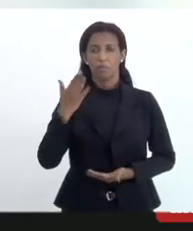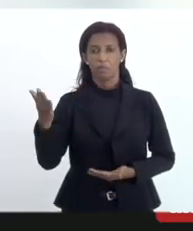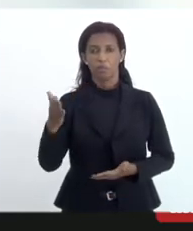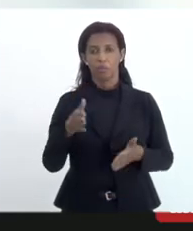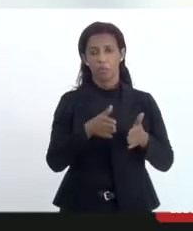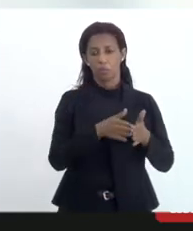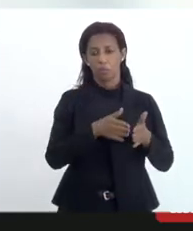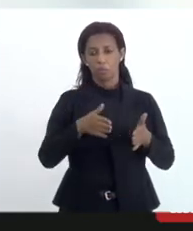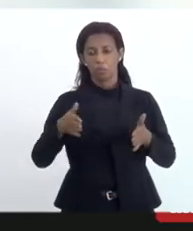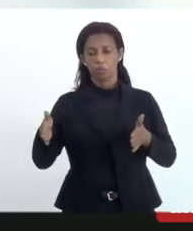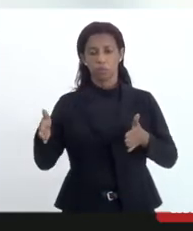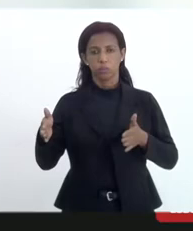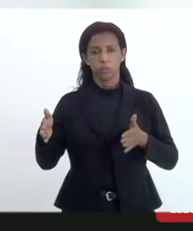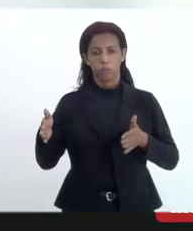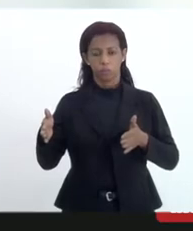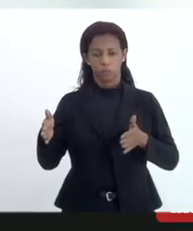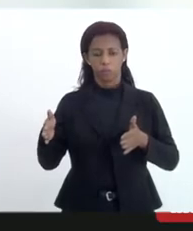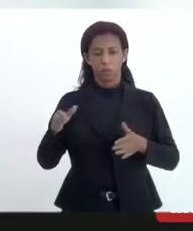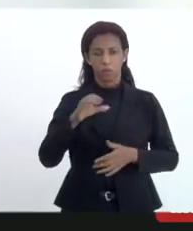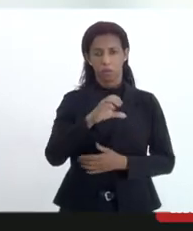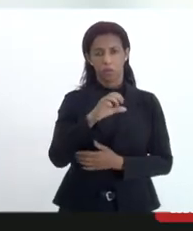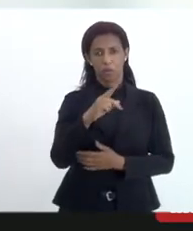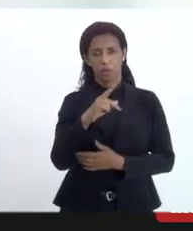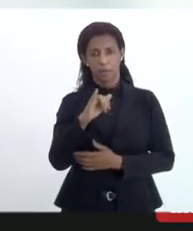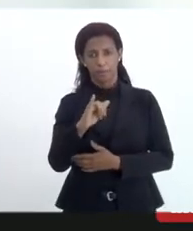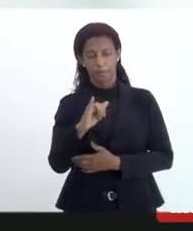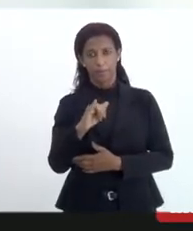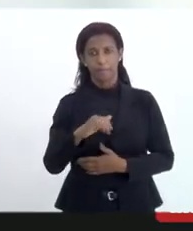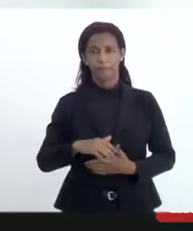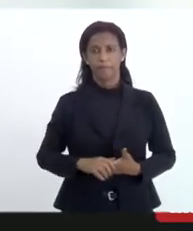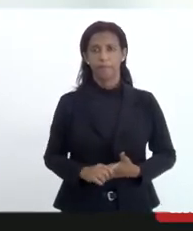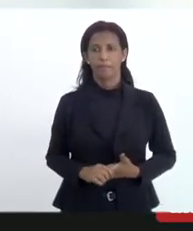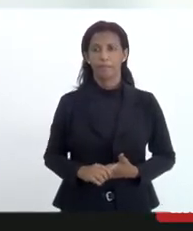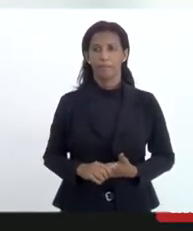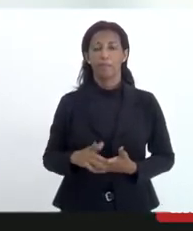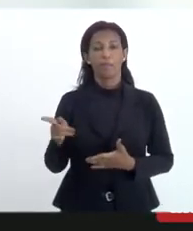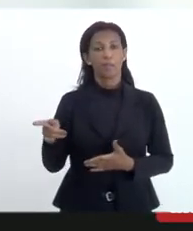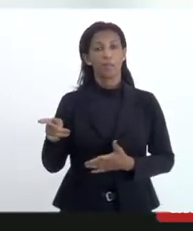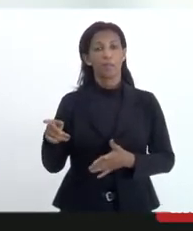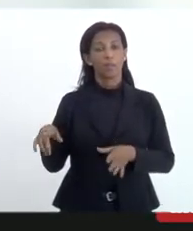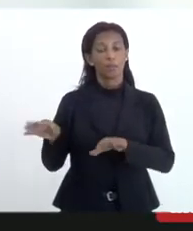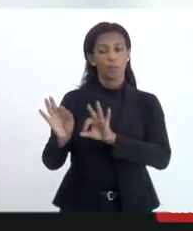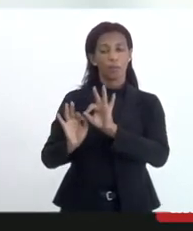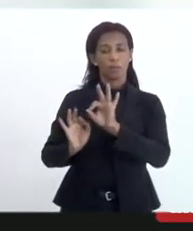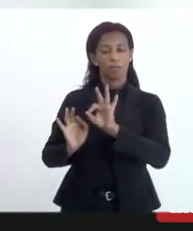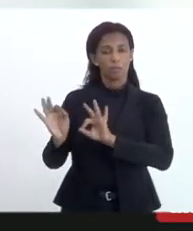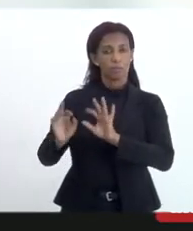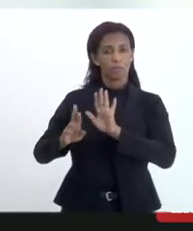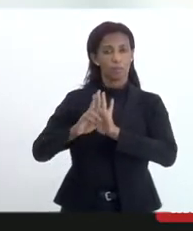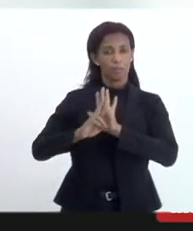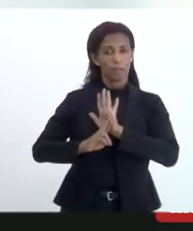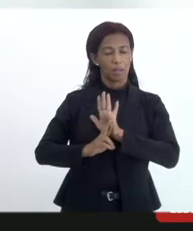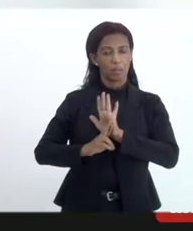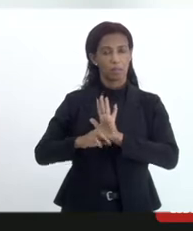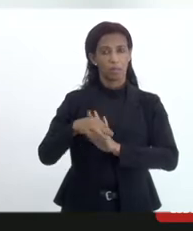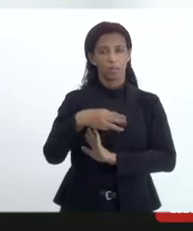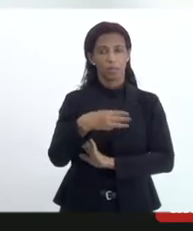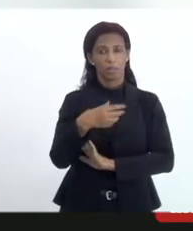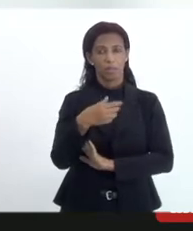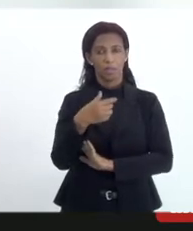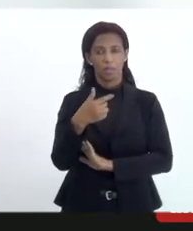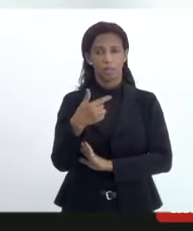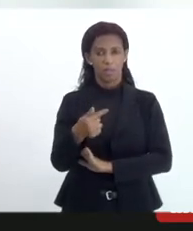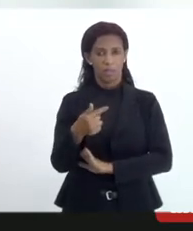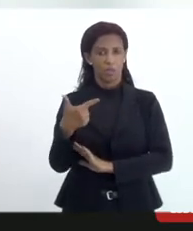prorrogação do funcionamento da presente CPI, que foi instituída pela Resolução